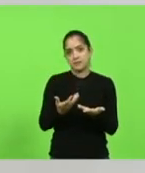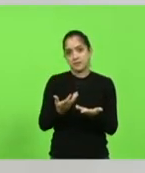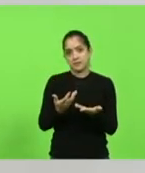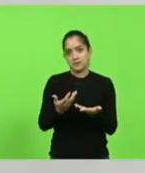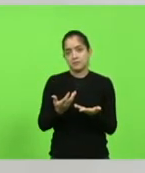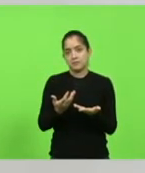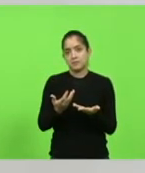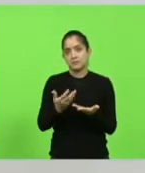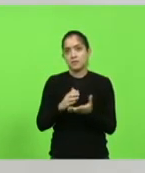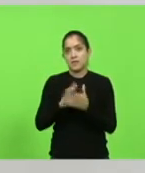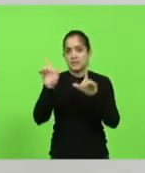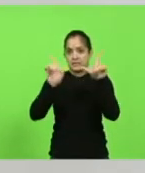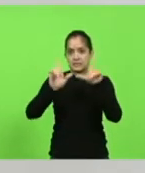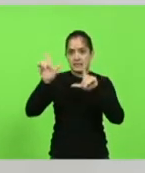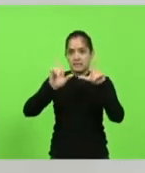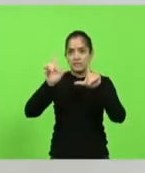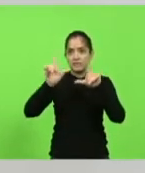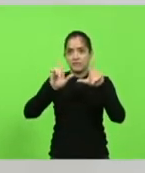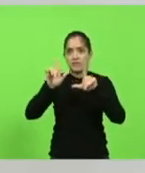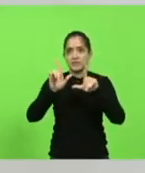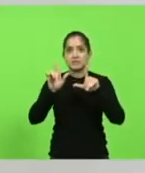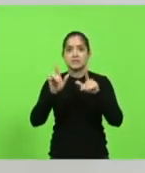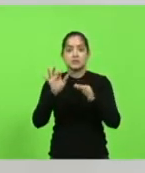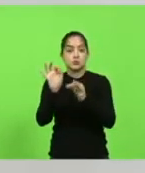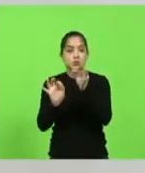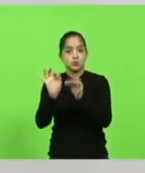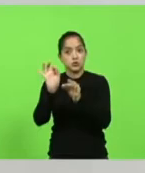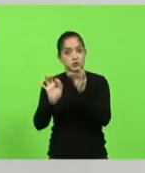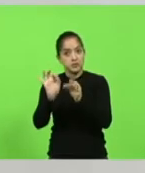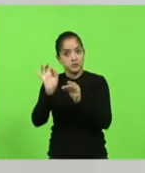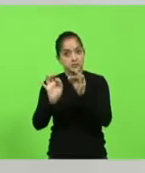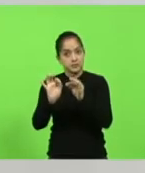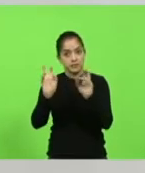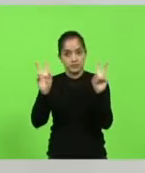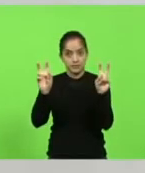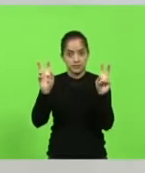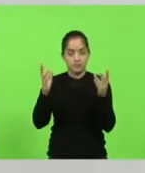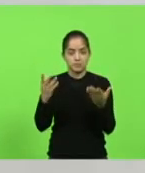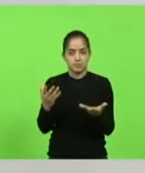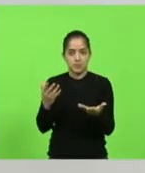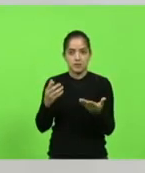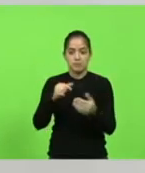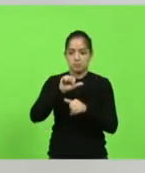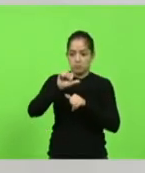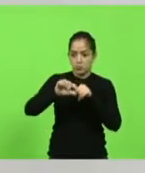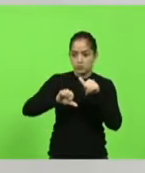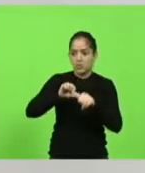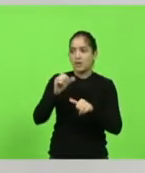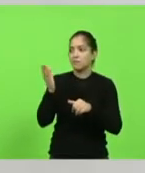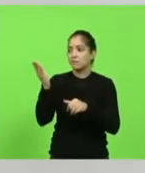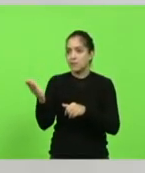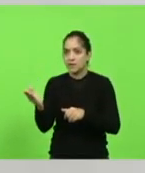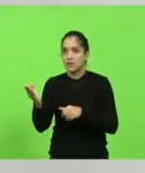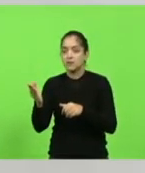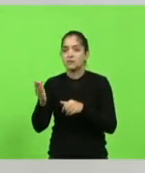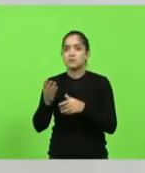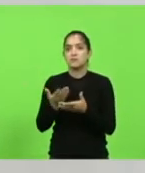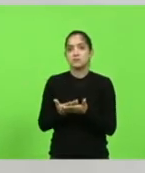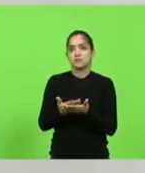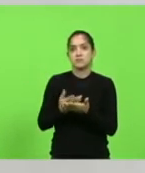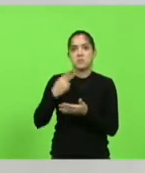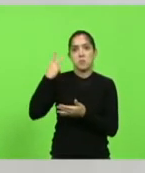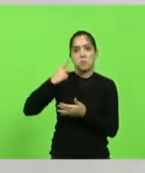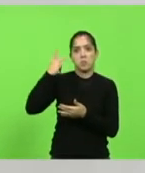com as TVs Justiça, onde querem transformar os magistrados e promotores em